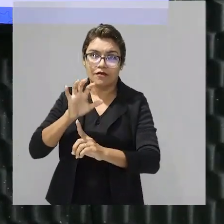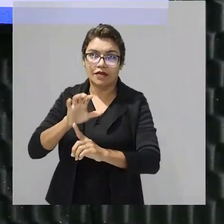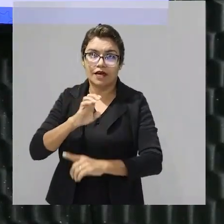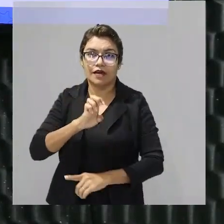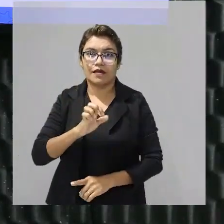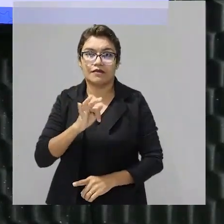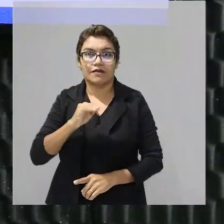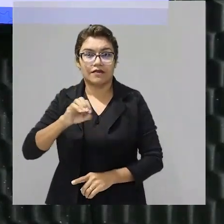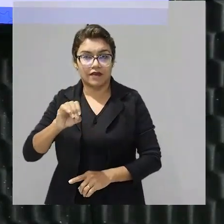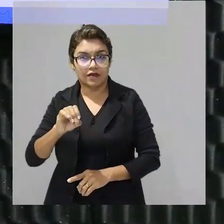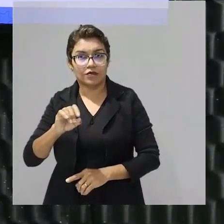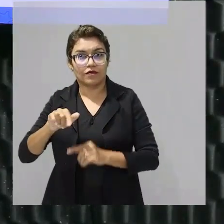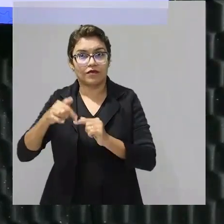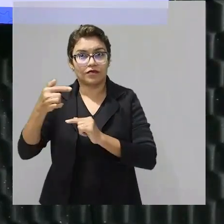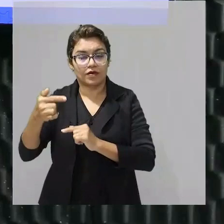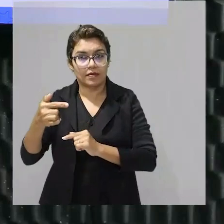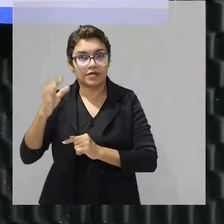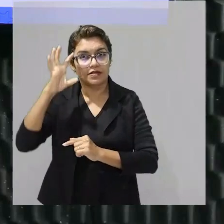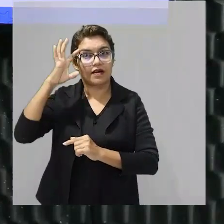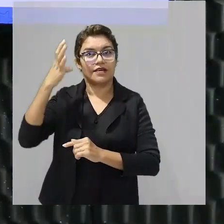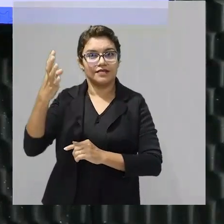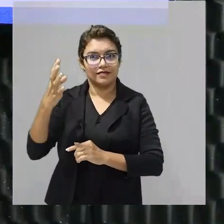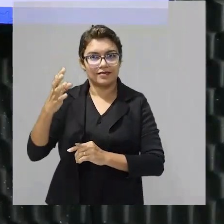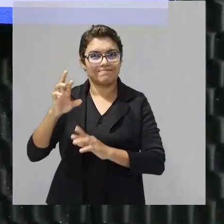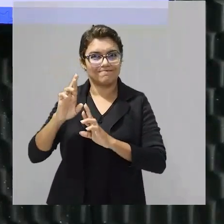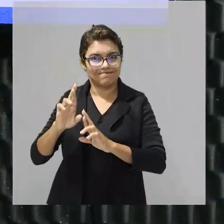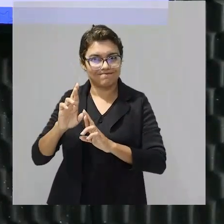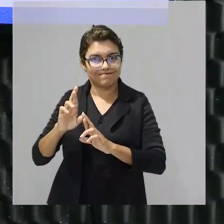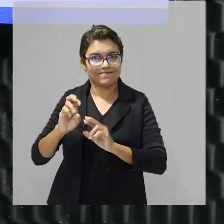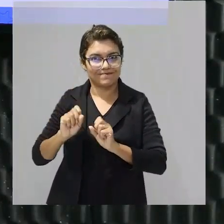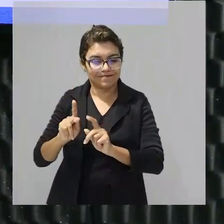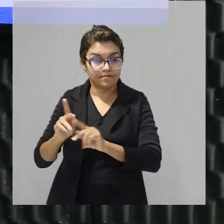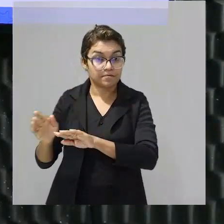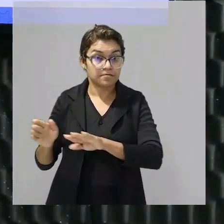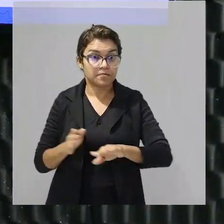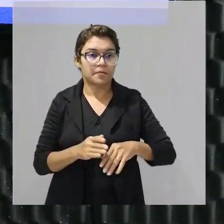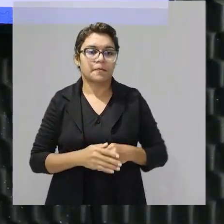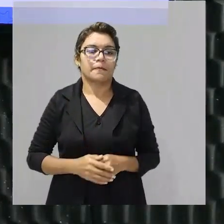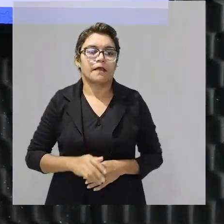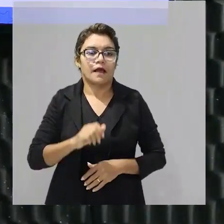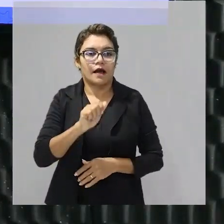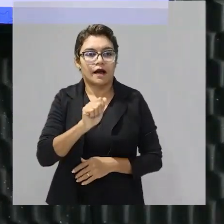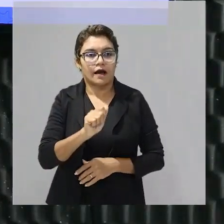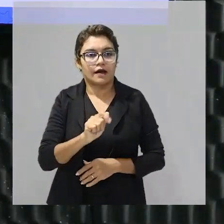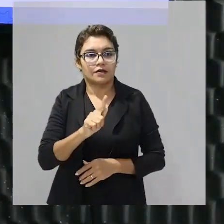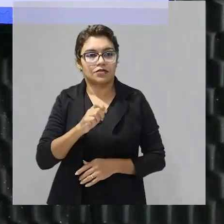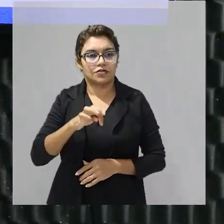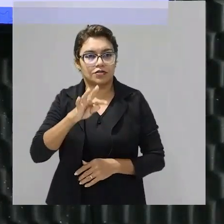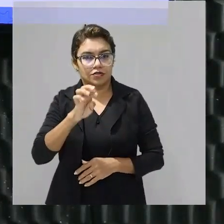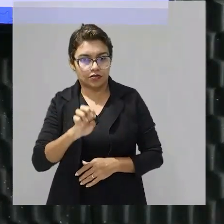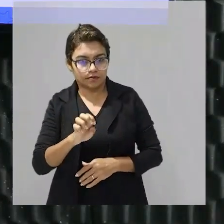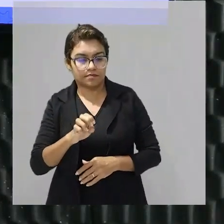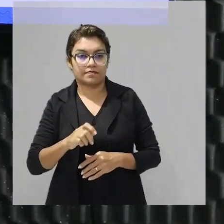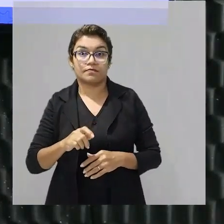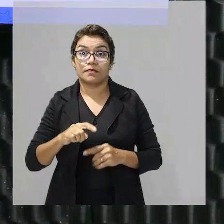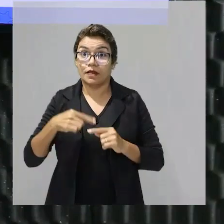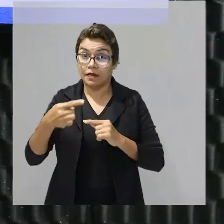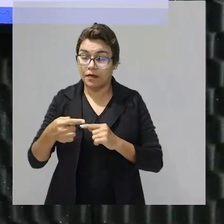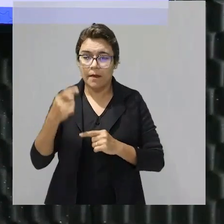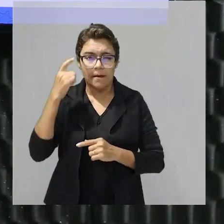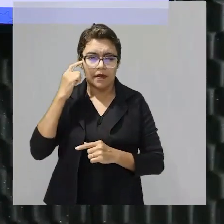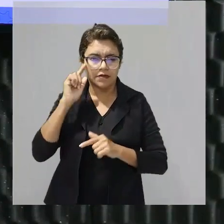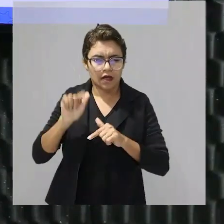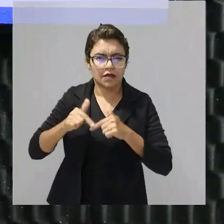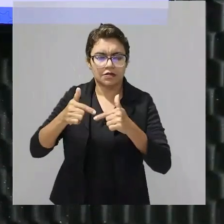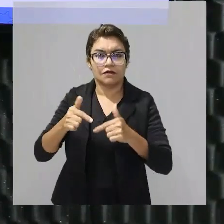proponham, verbos propositivos. Conscientizar não vai resolver o problema apresentado. Mas aqui,